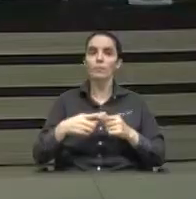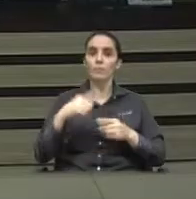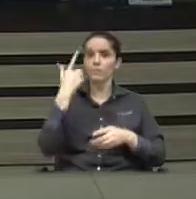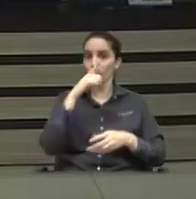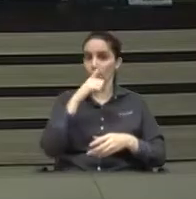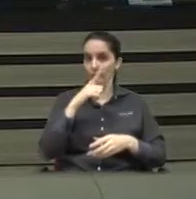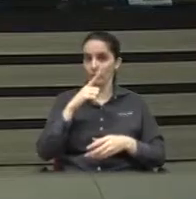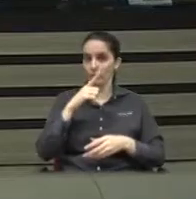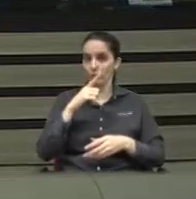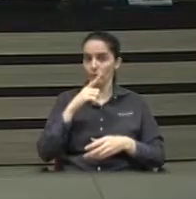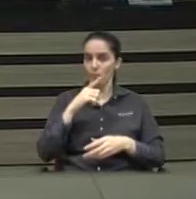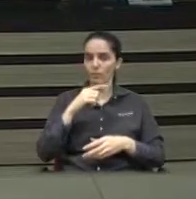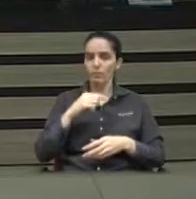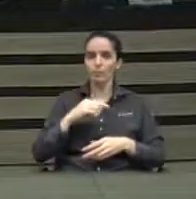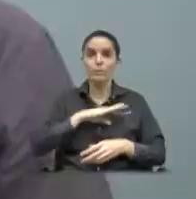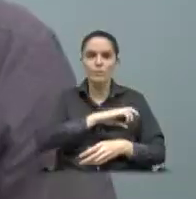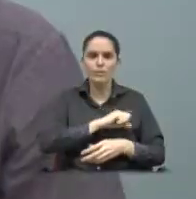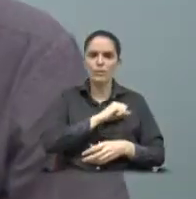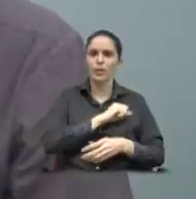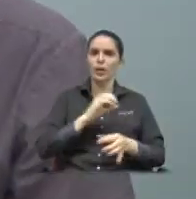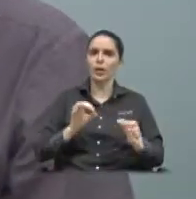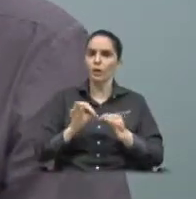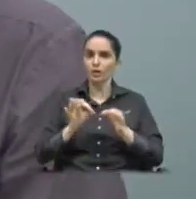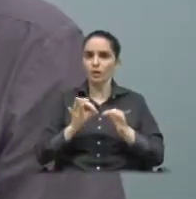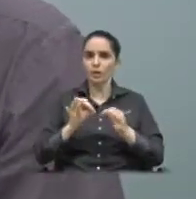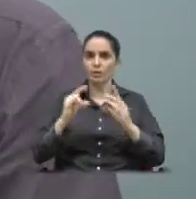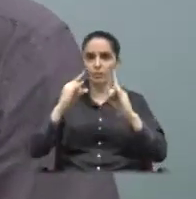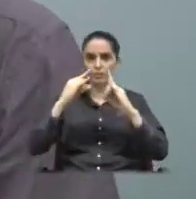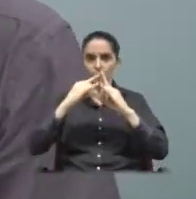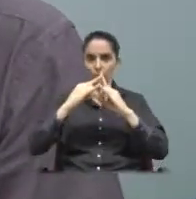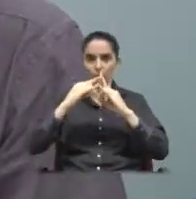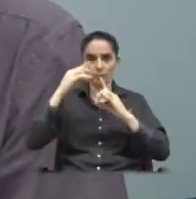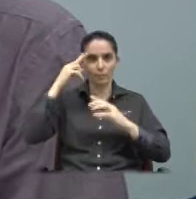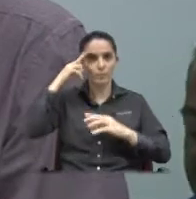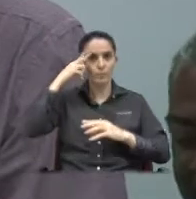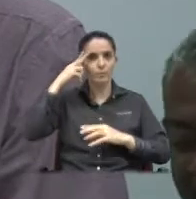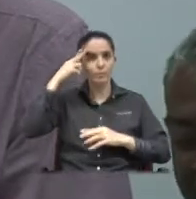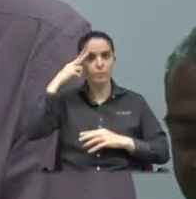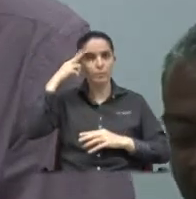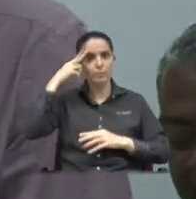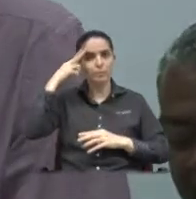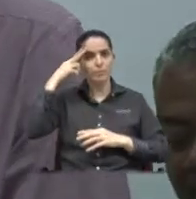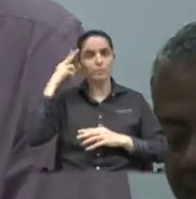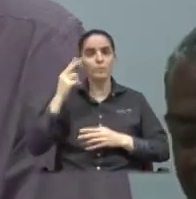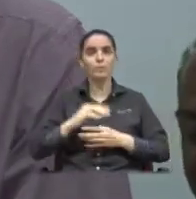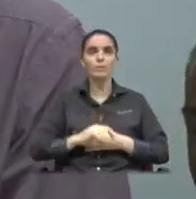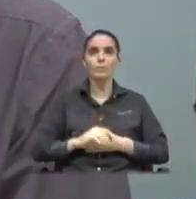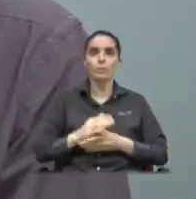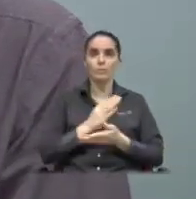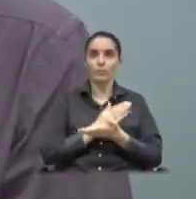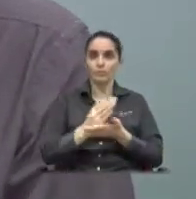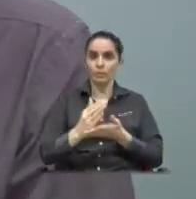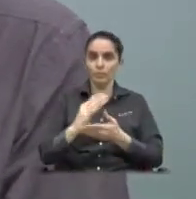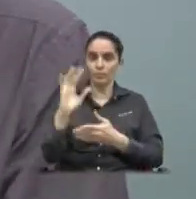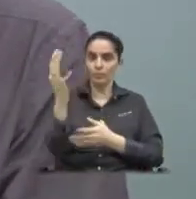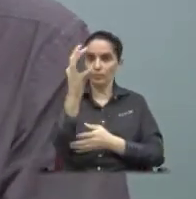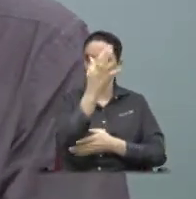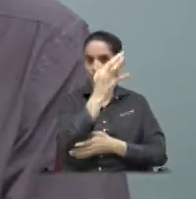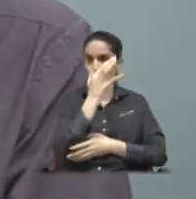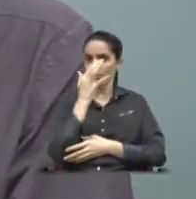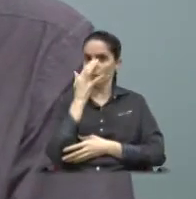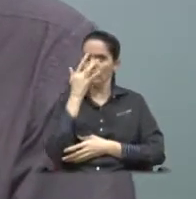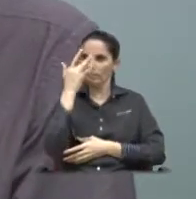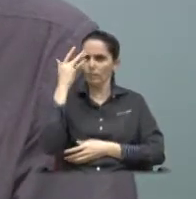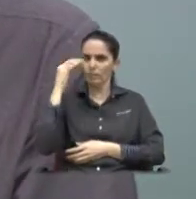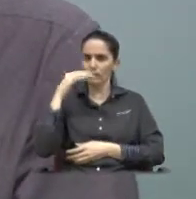interessante. Quando criou-se a Feira do Sonho e começamos a usar aquela pracinha ali, para quem não conhece,